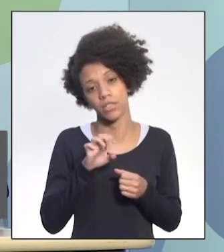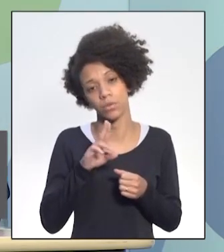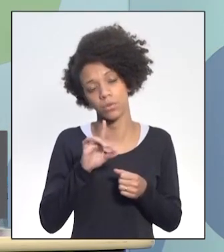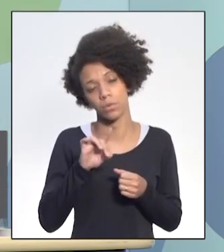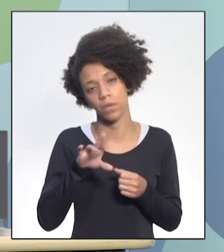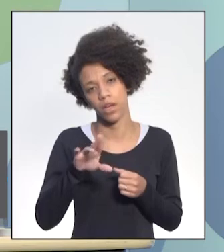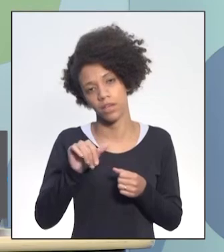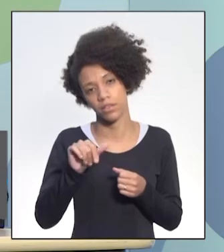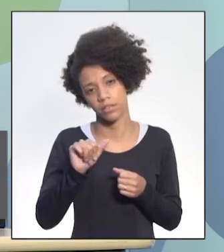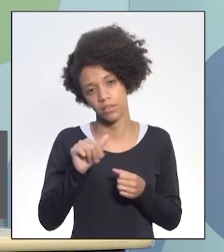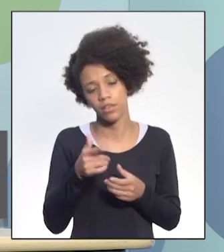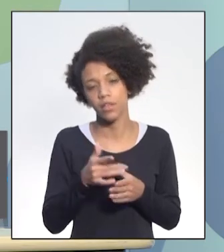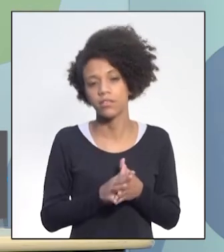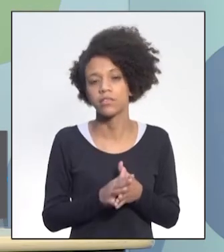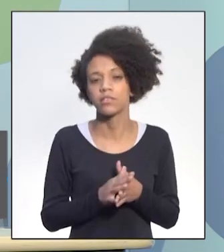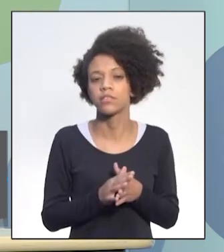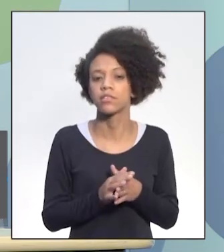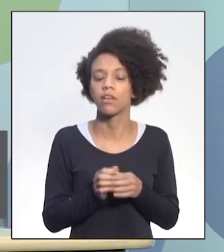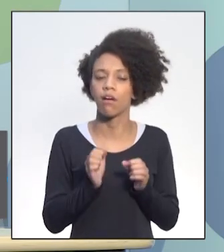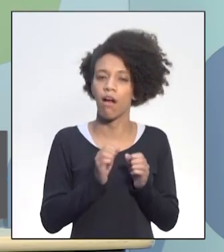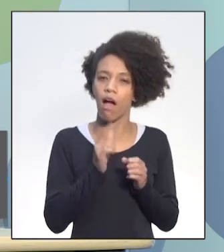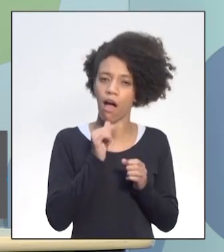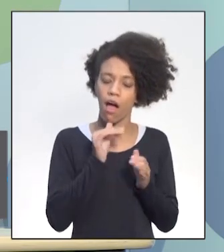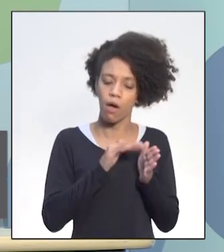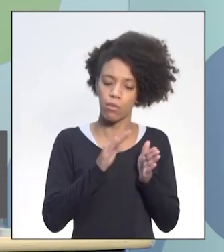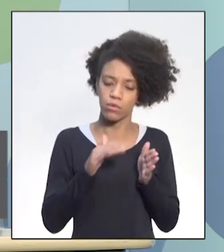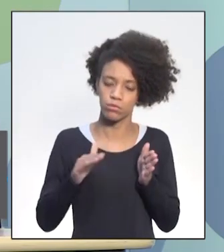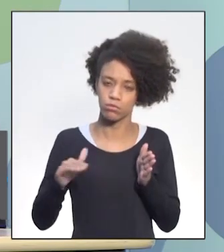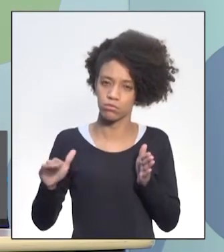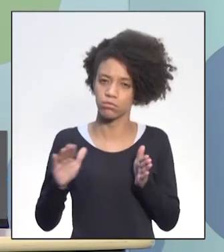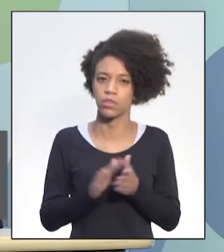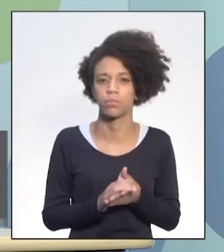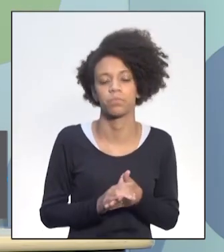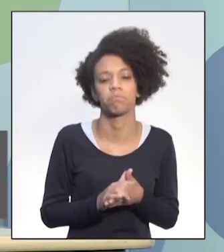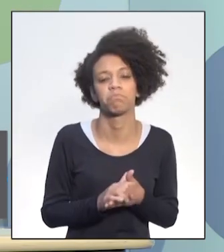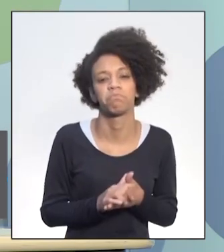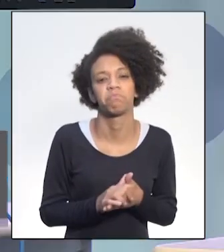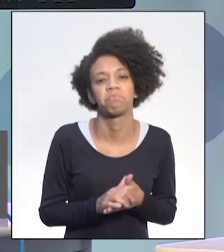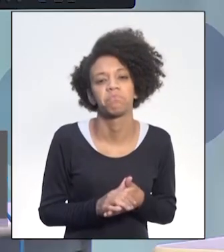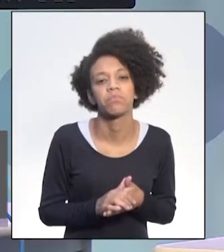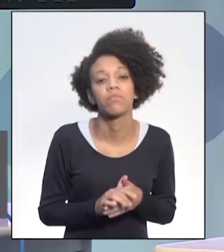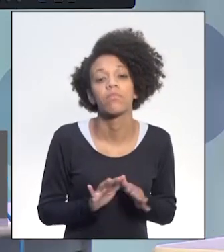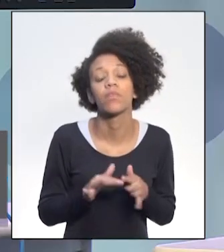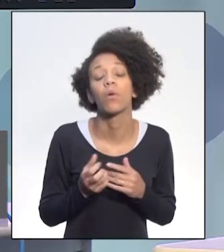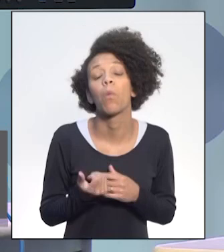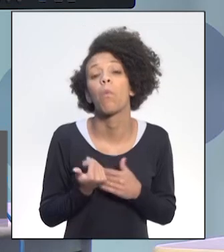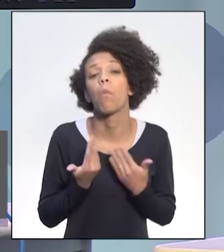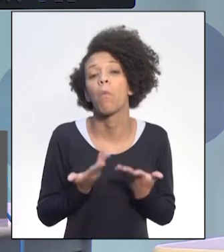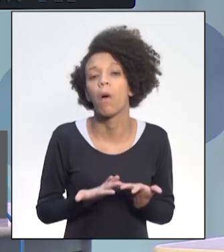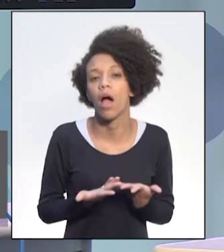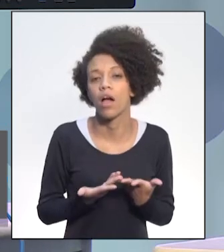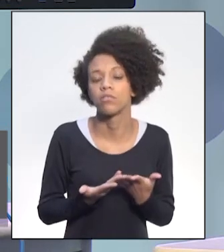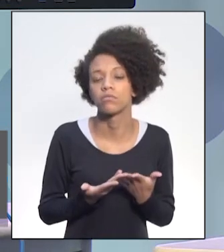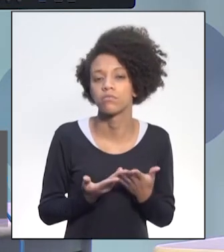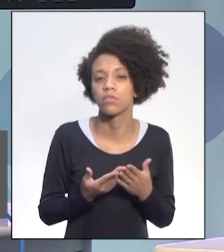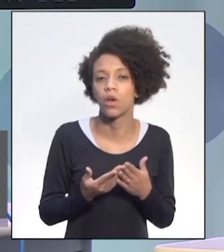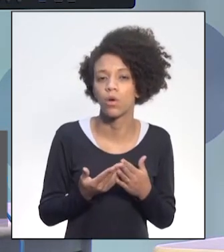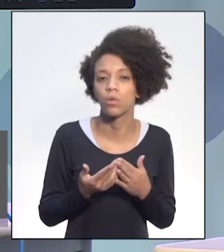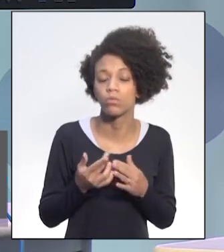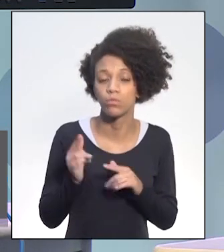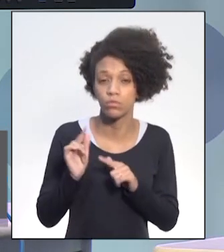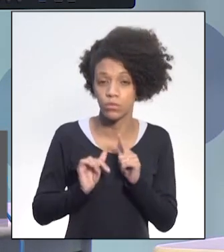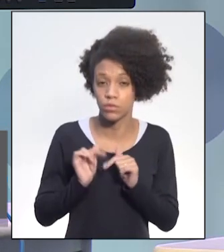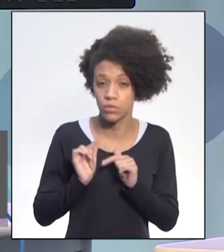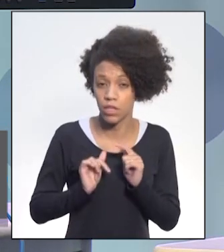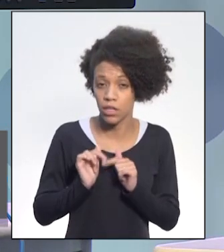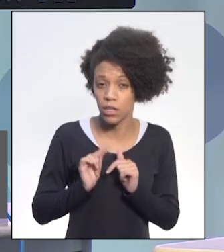né? Ela colocou água do mar. Água do mar. Então, vamos lá, pessoal. Quais são os componentes? Eu tenho 5 componentes